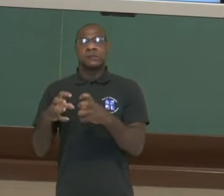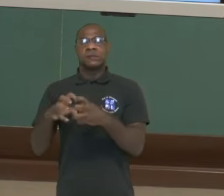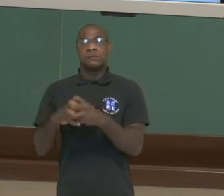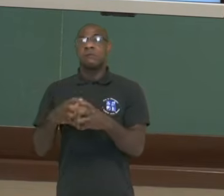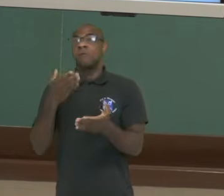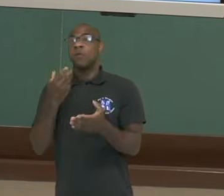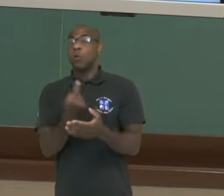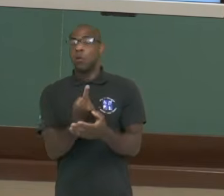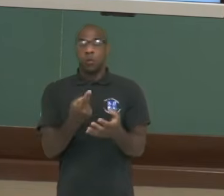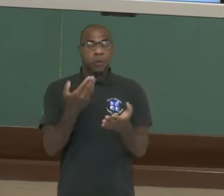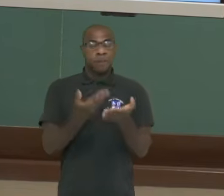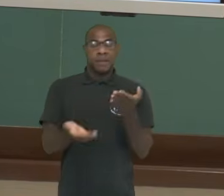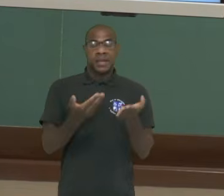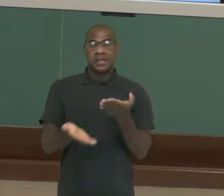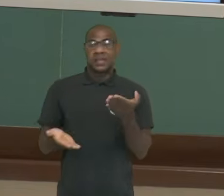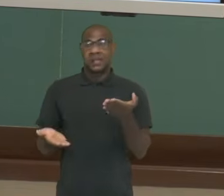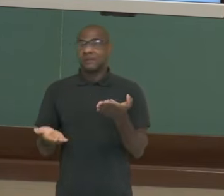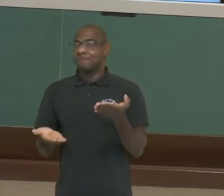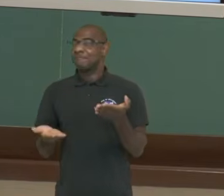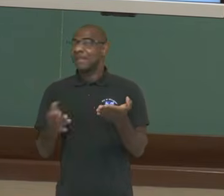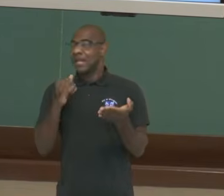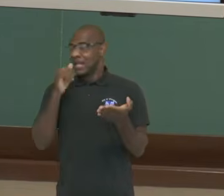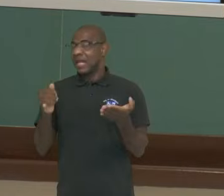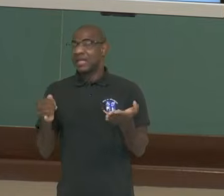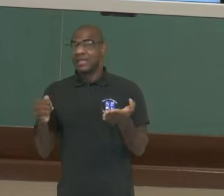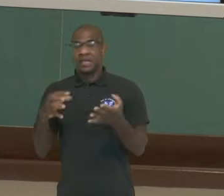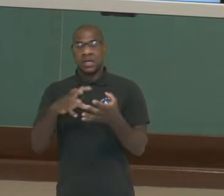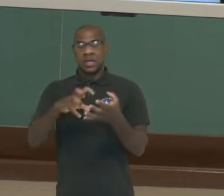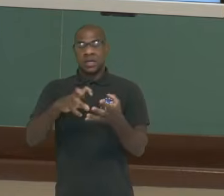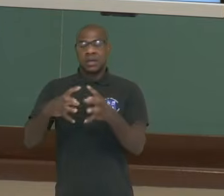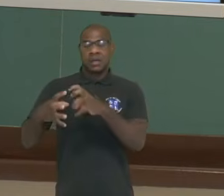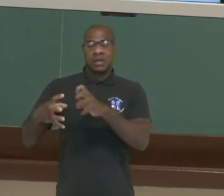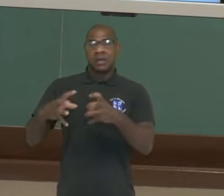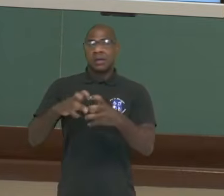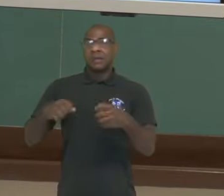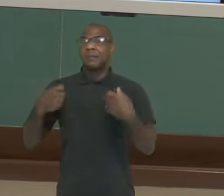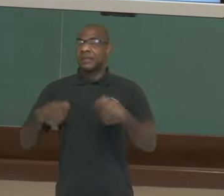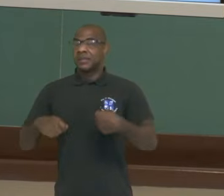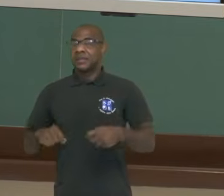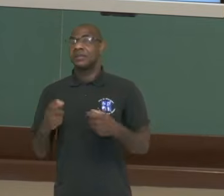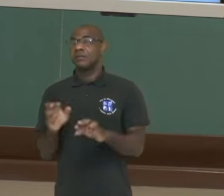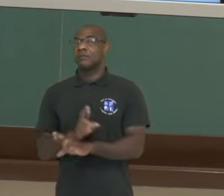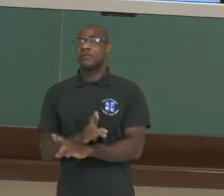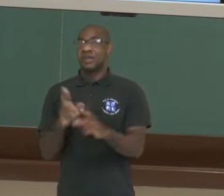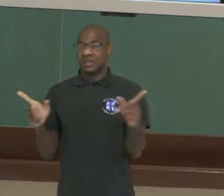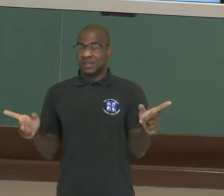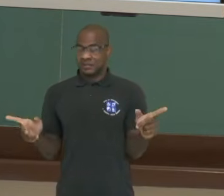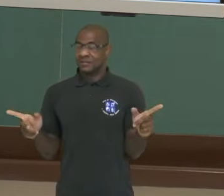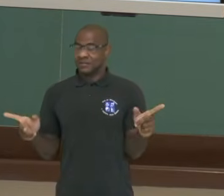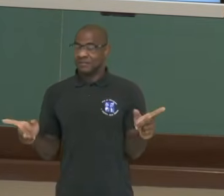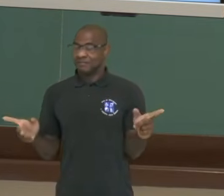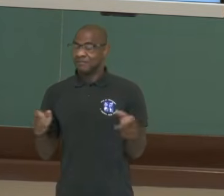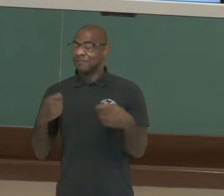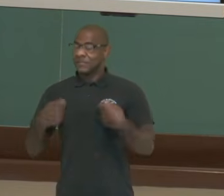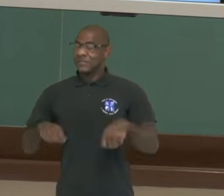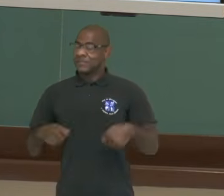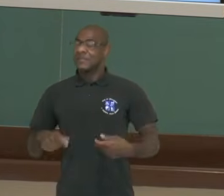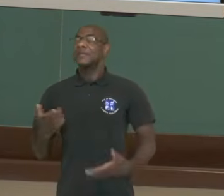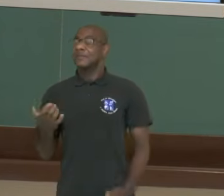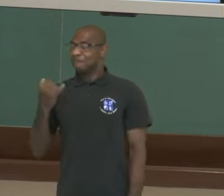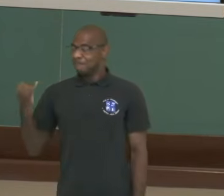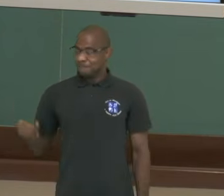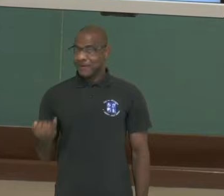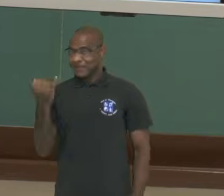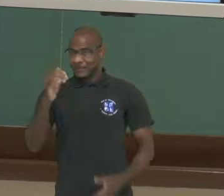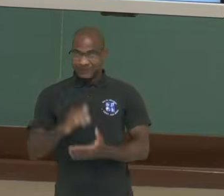perder elétron para o outro. Mas para isso eles precisam ser de natureza diferente, ou seja, a sua composição precisa